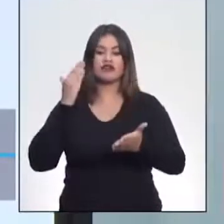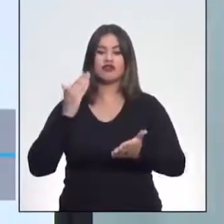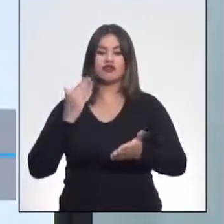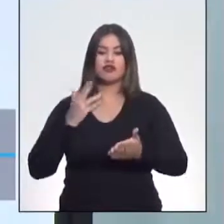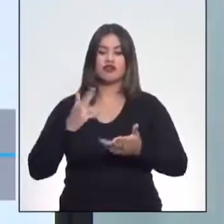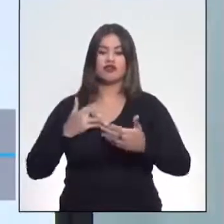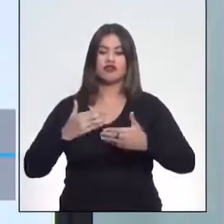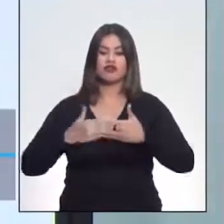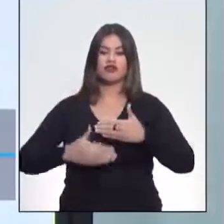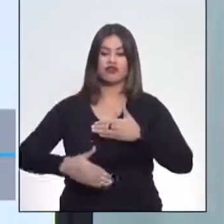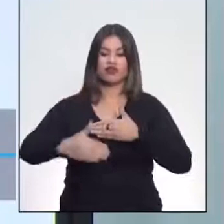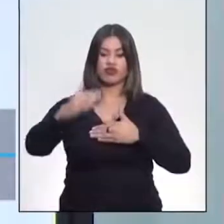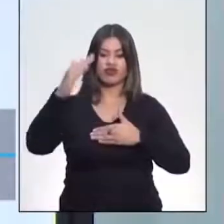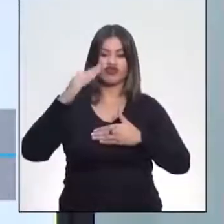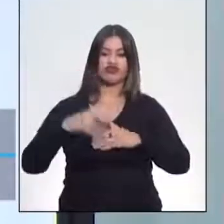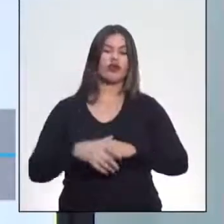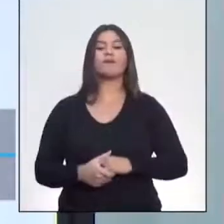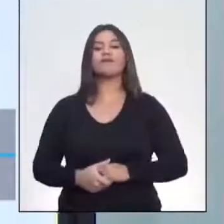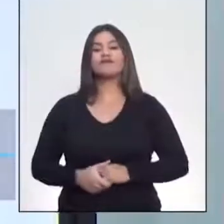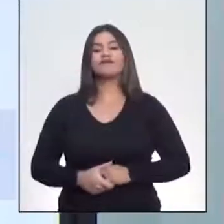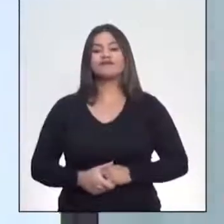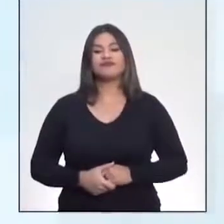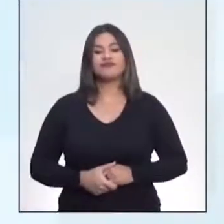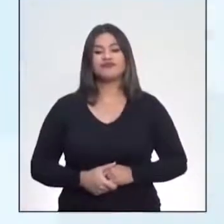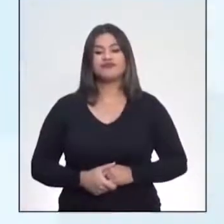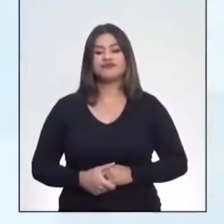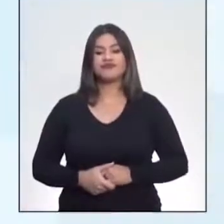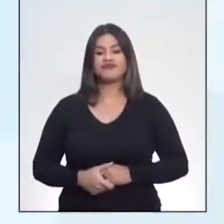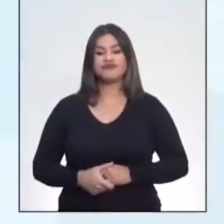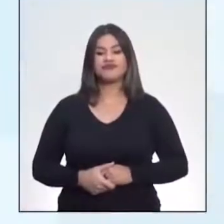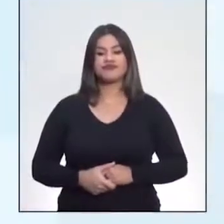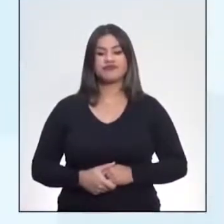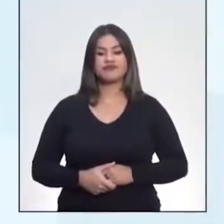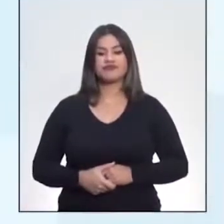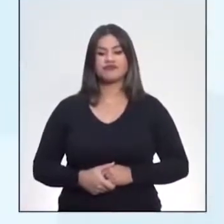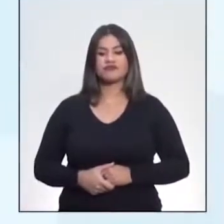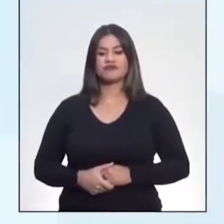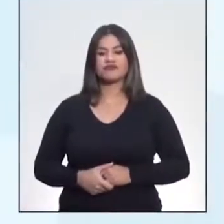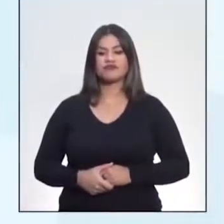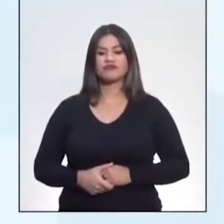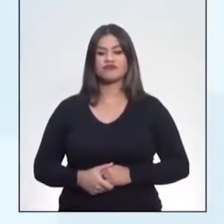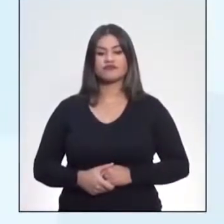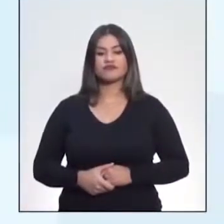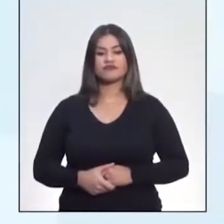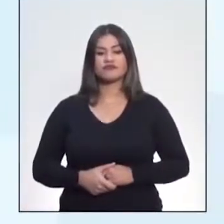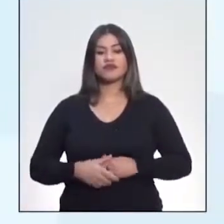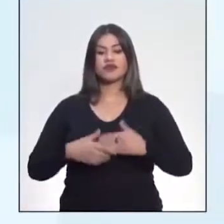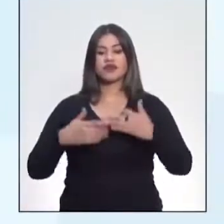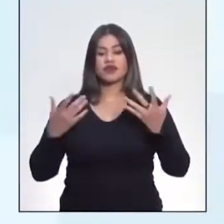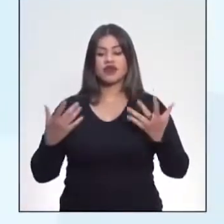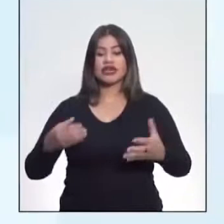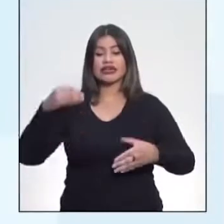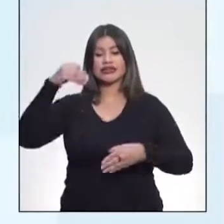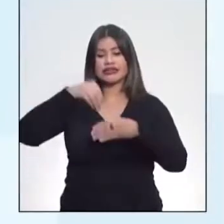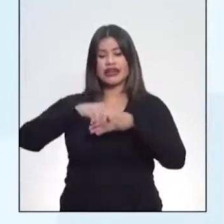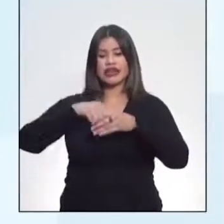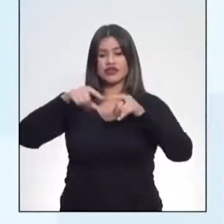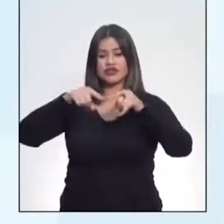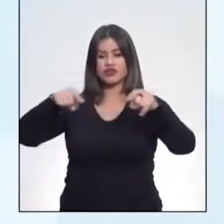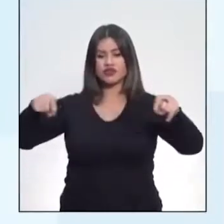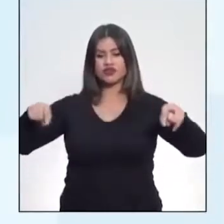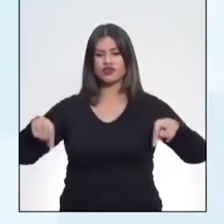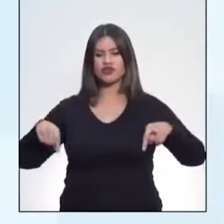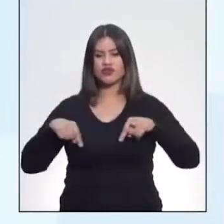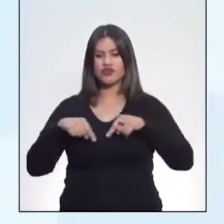seguir adiante vou colocar a questão de separadora e na tela qual evento esportivo realizado de